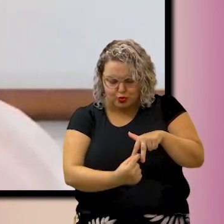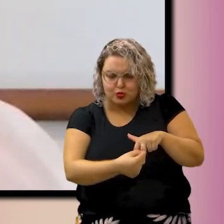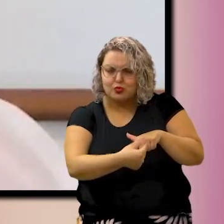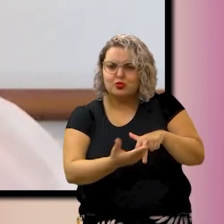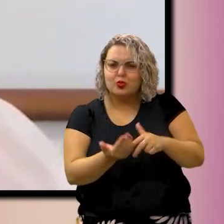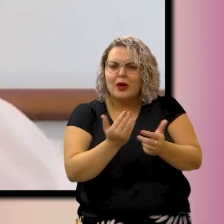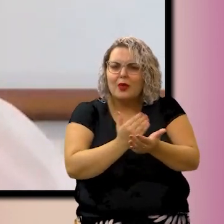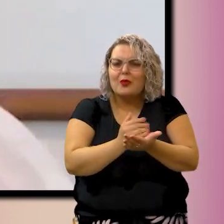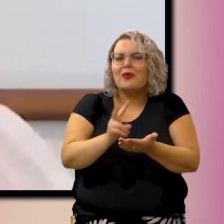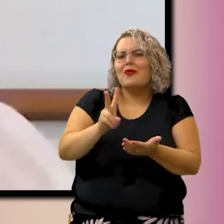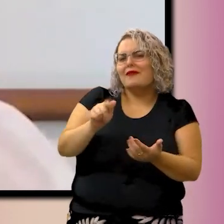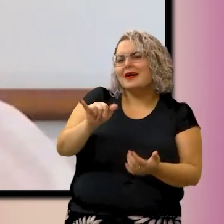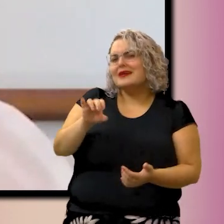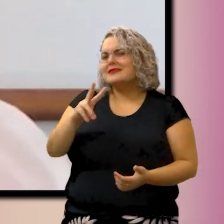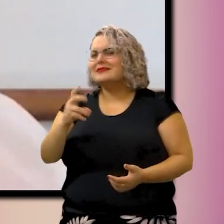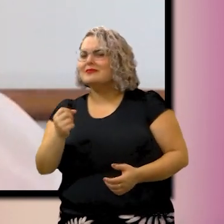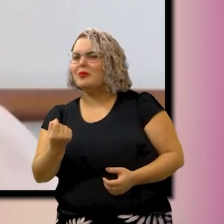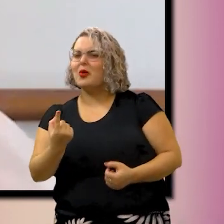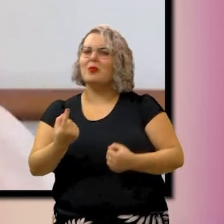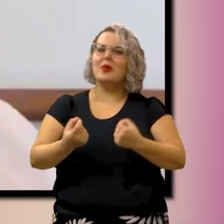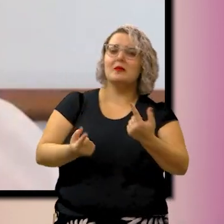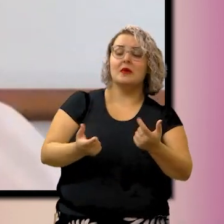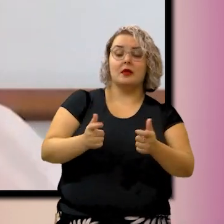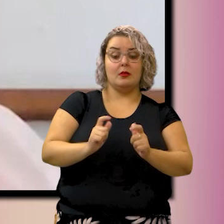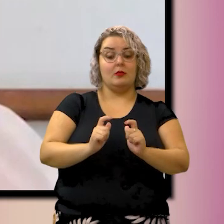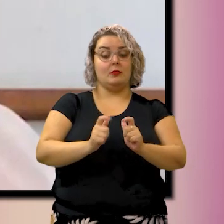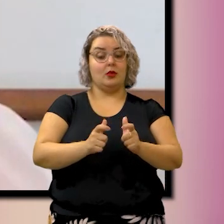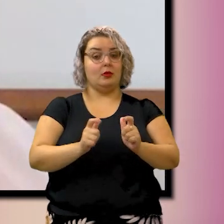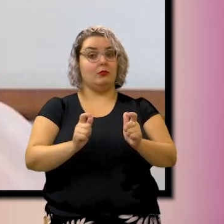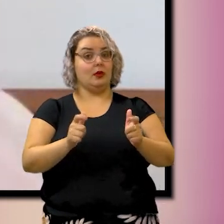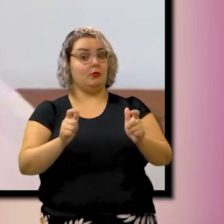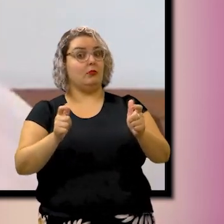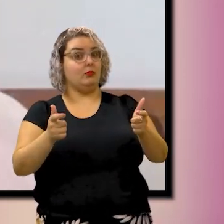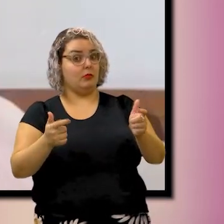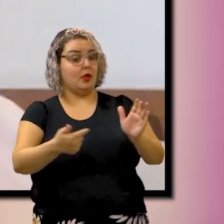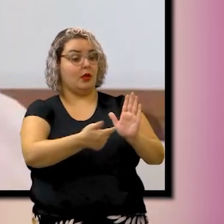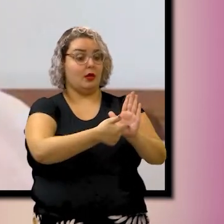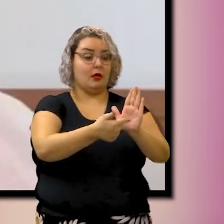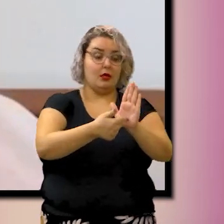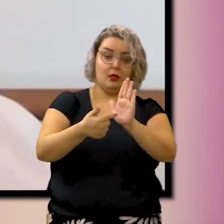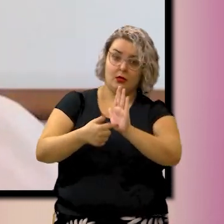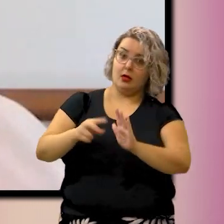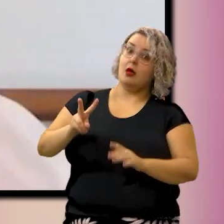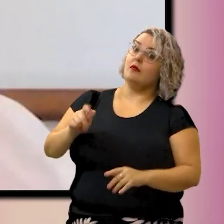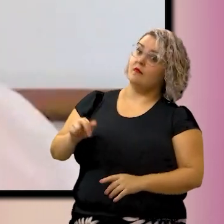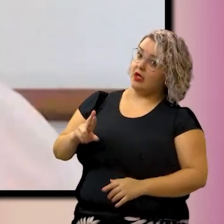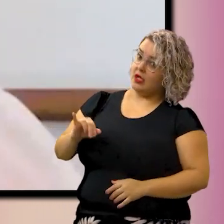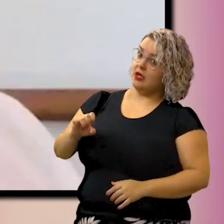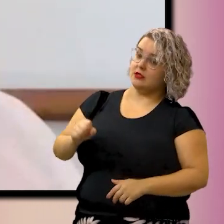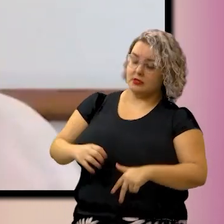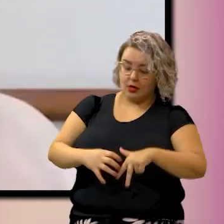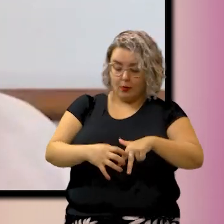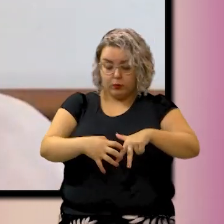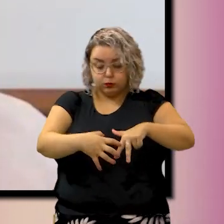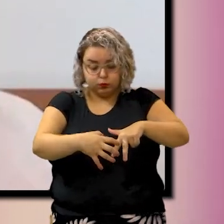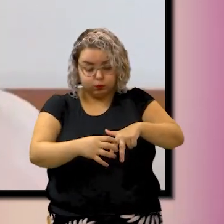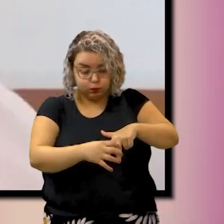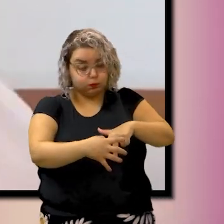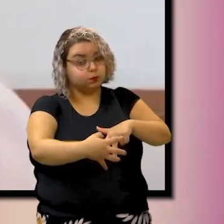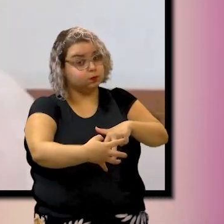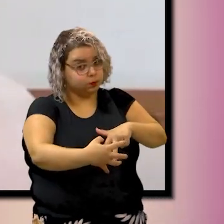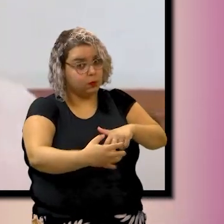começou geralmente com um vasinho ou outro, esses vasinhos foram aumentando, aí apareceram as varizes, aí a perna